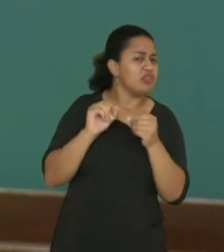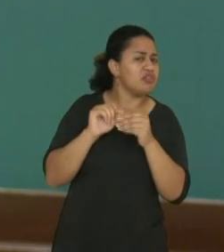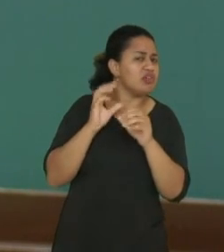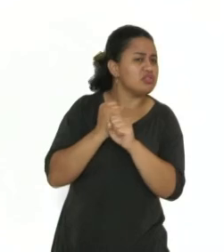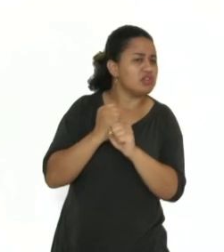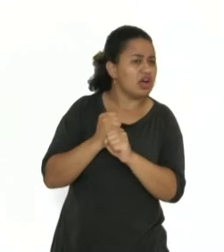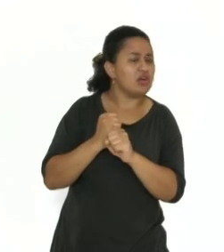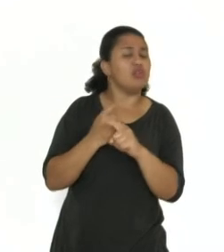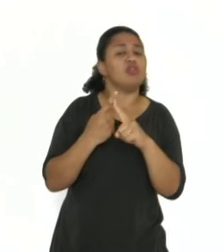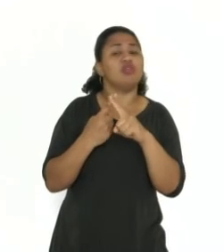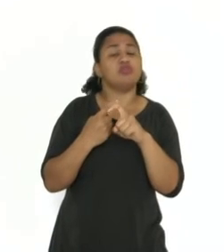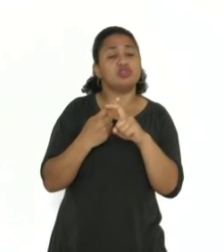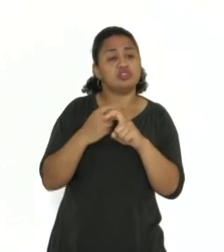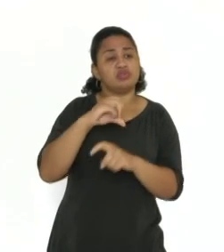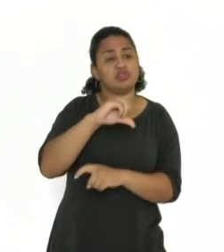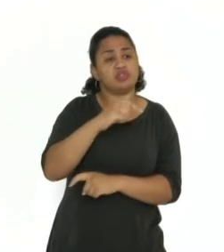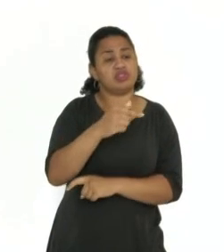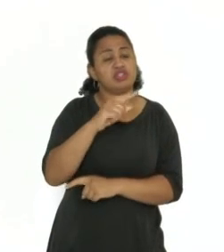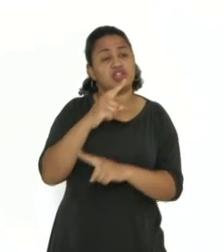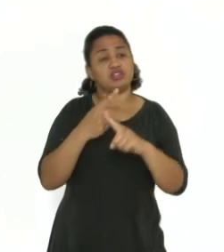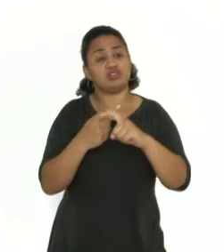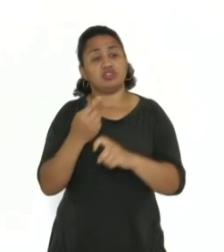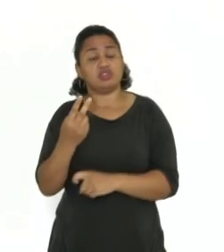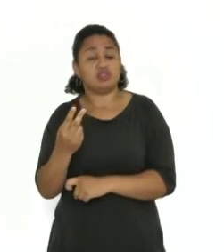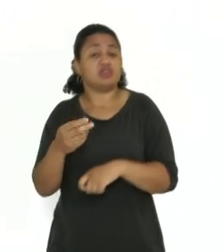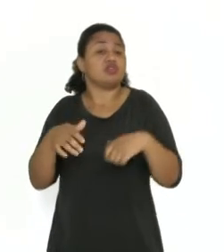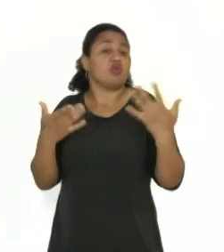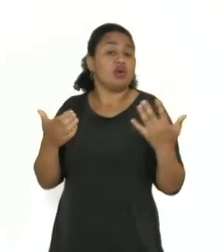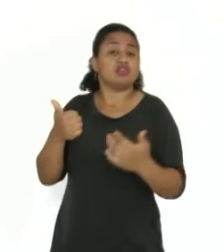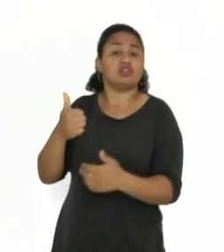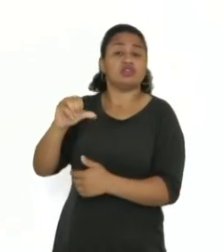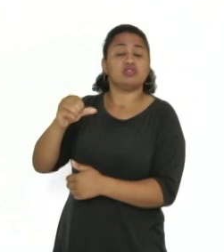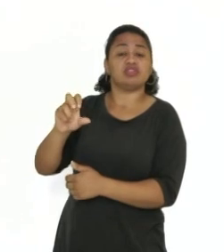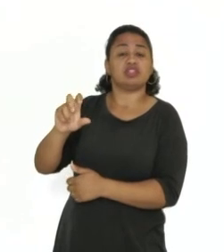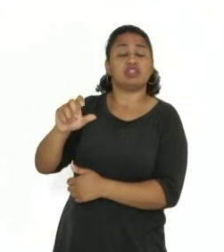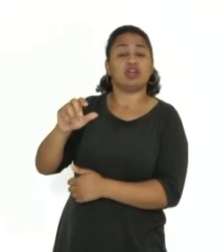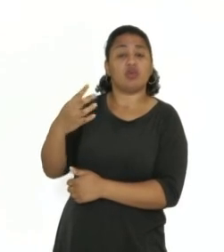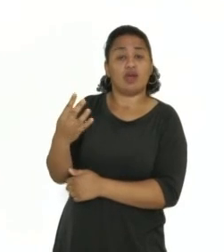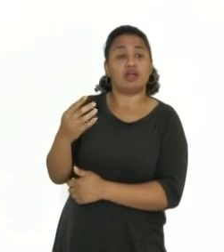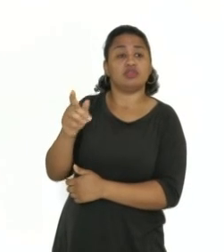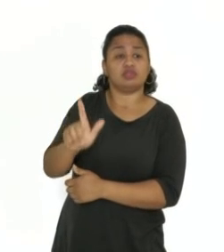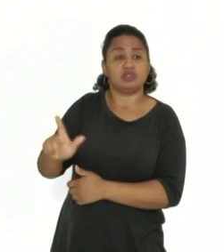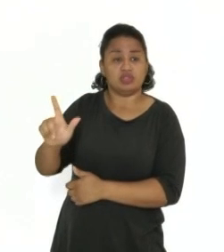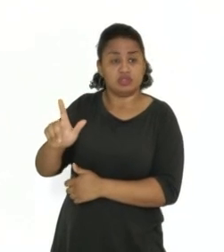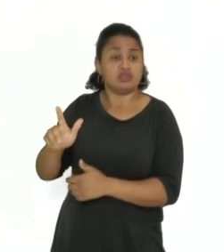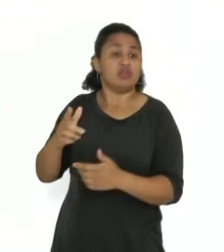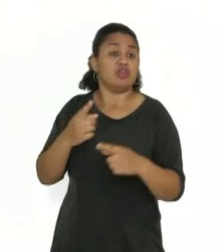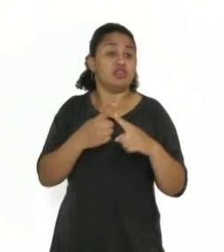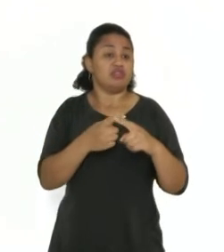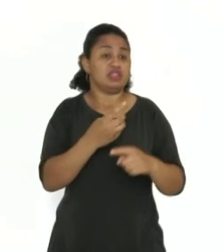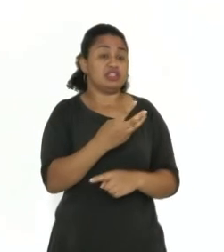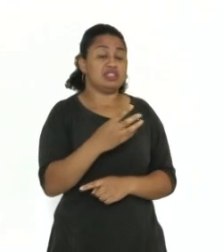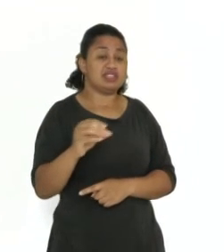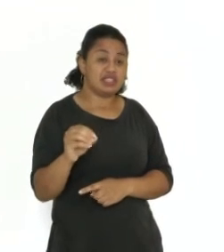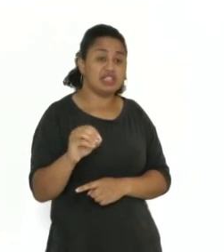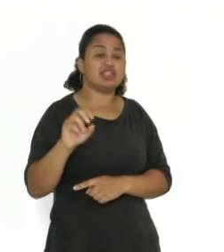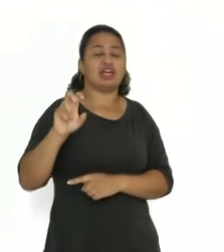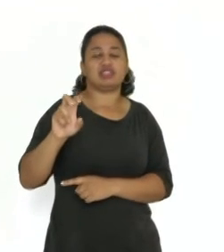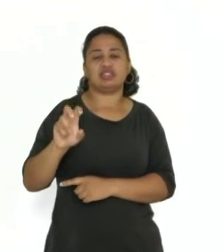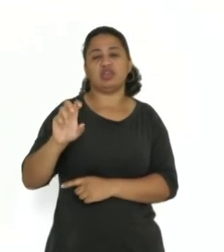isso? Multiplicando, ó, 97 vezes 2 vai dar 194 litros. 194 vezes 30 vai dar